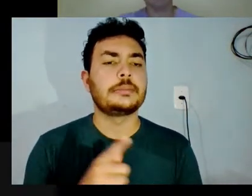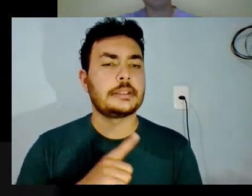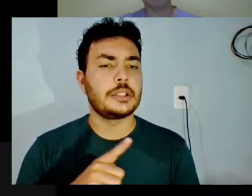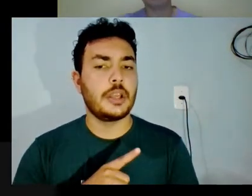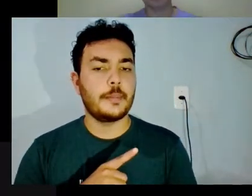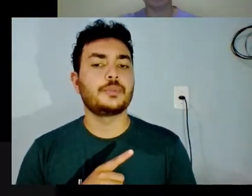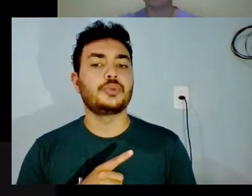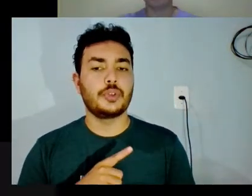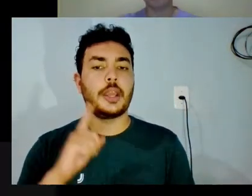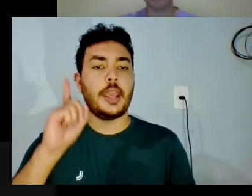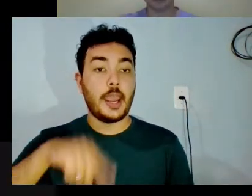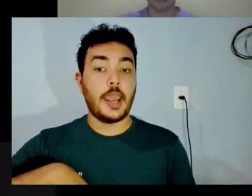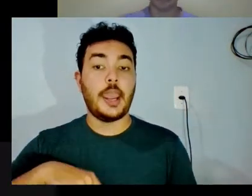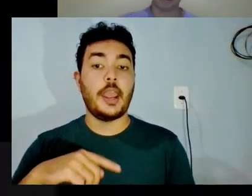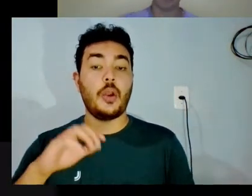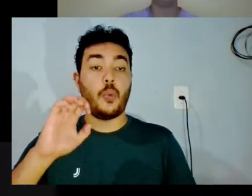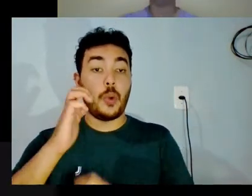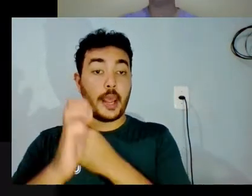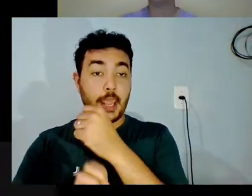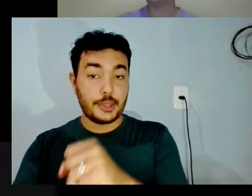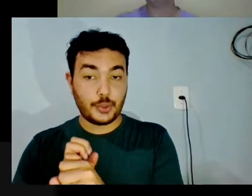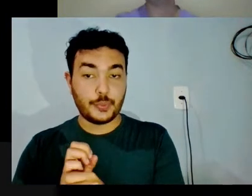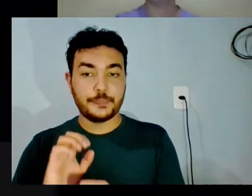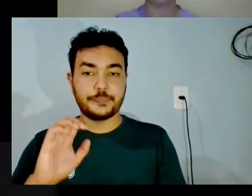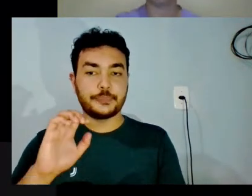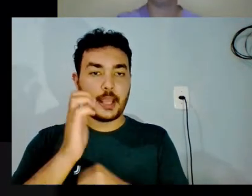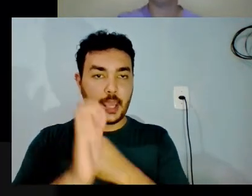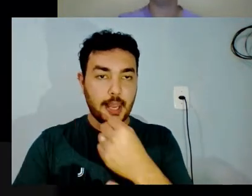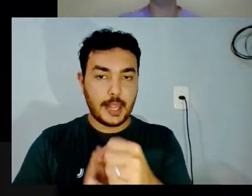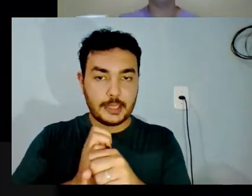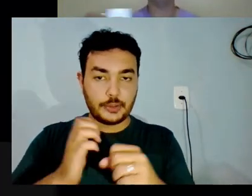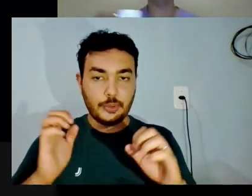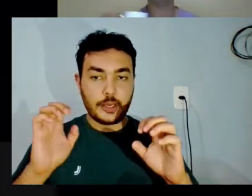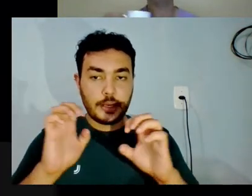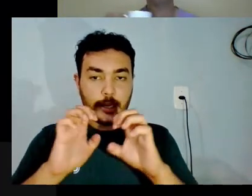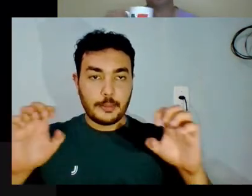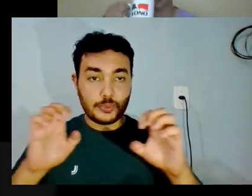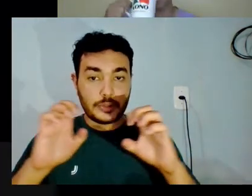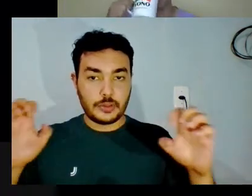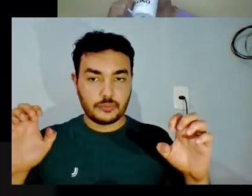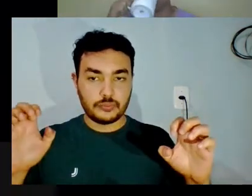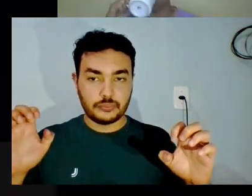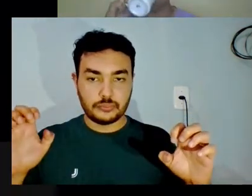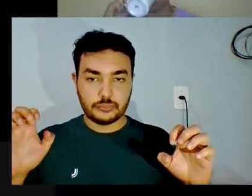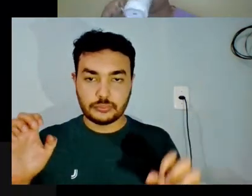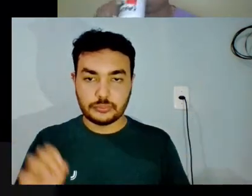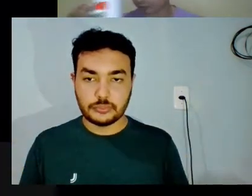repulsão elétron-elétron ainda também, que é uma baixa probabilidade de encontrar os elétrons, né, ocupando uma parcela iônica.